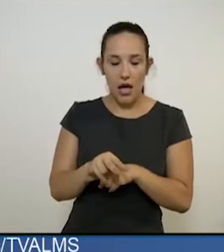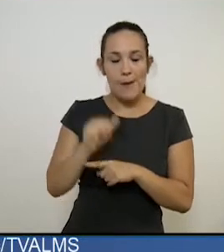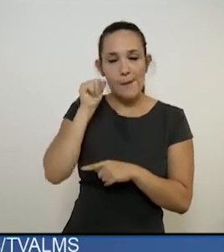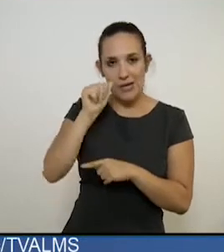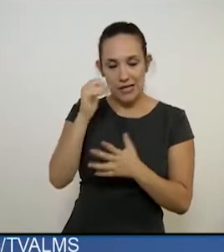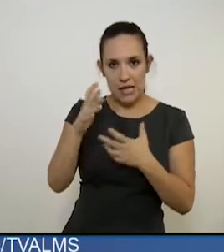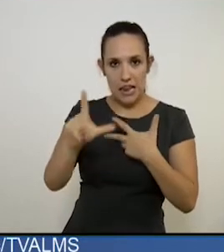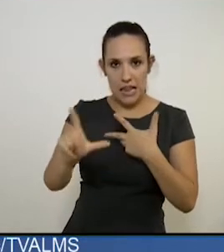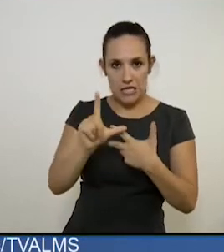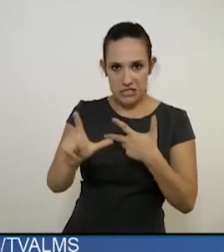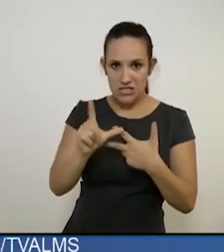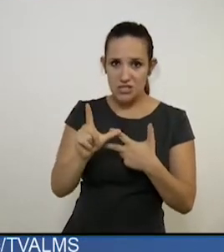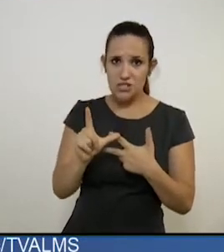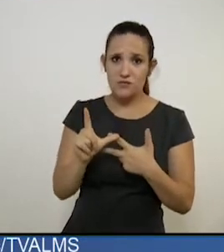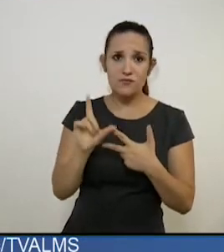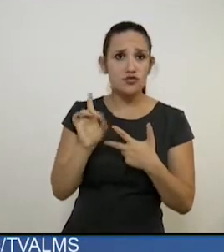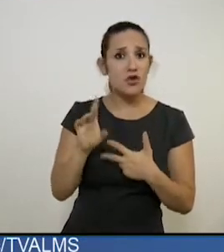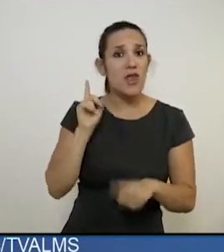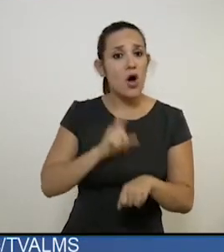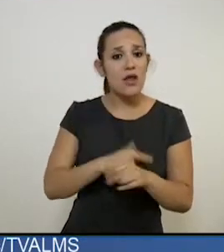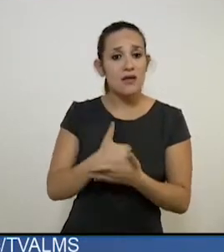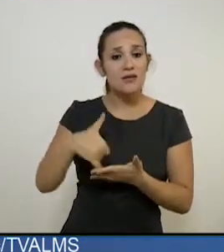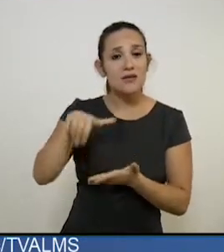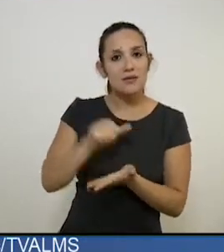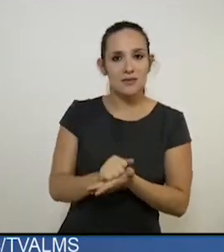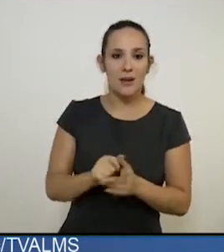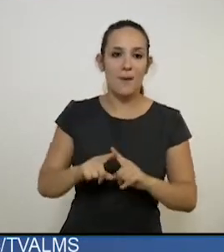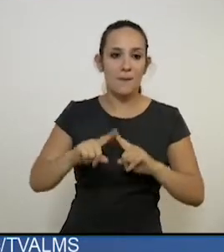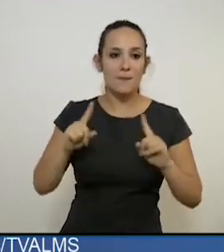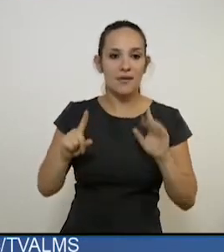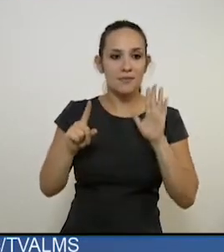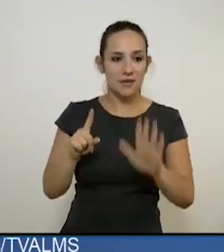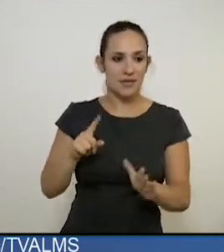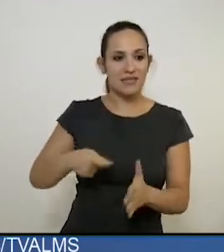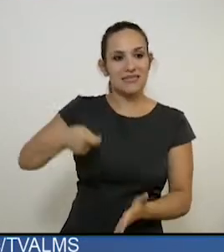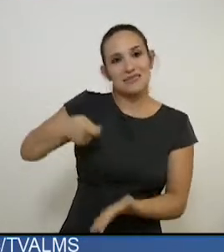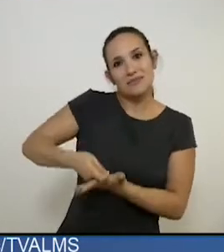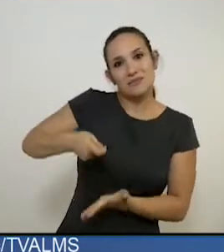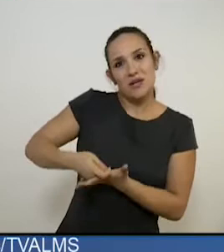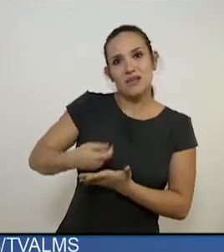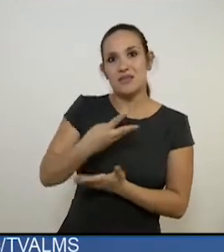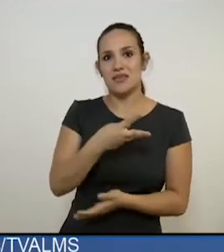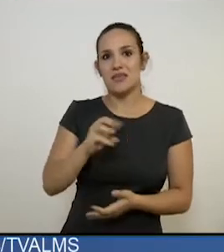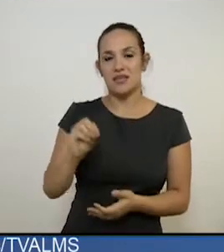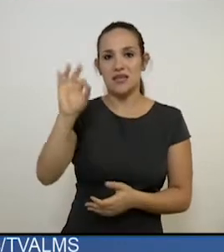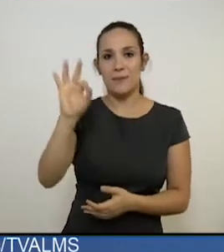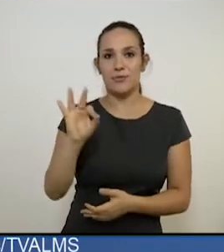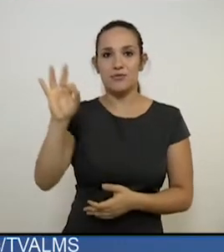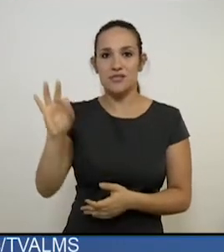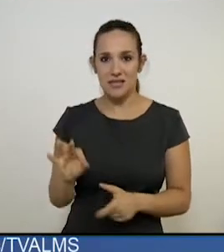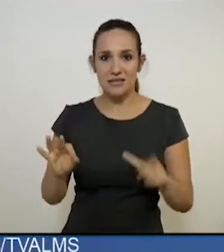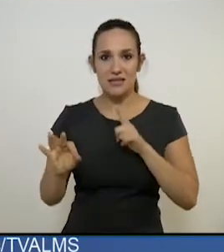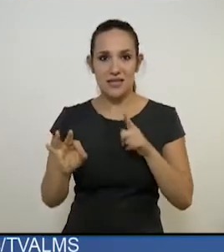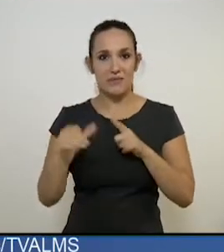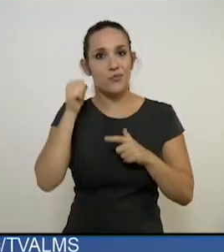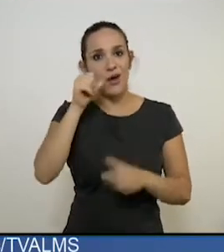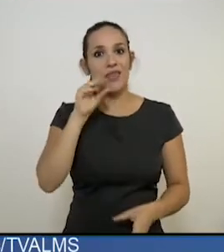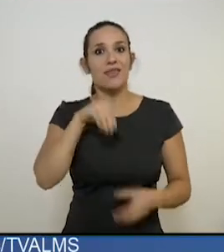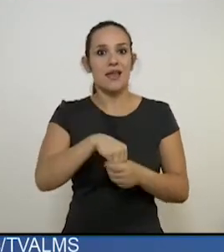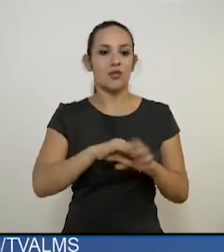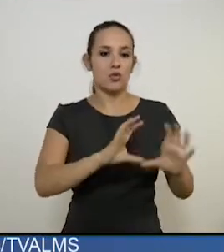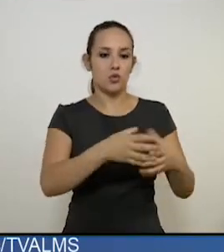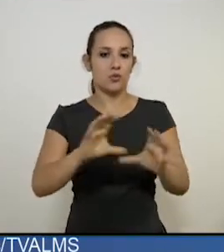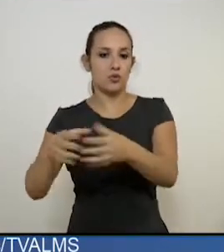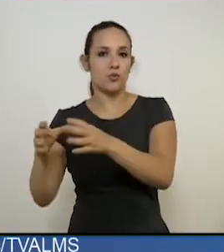candidatura. Assim, a obrigatoriedade de 30% de mulheres em cada partido ou coligação